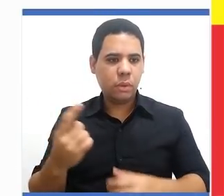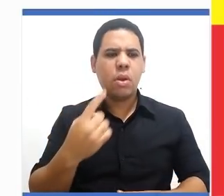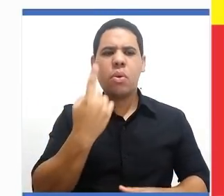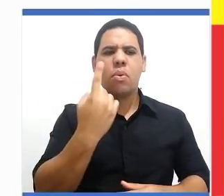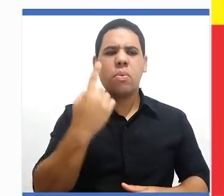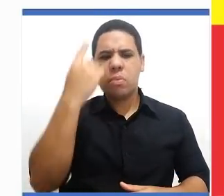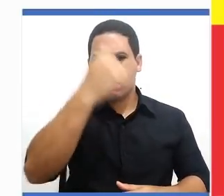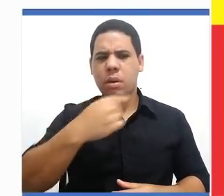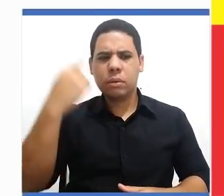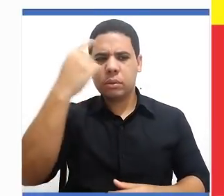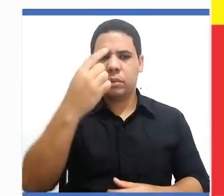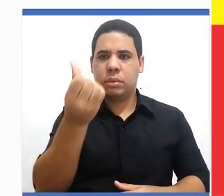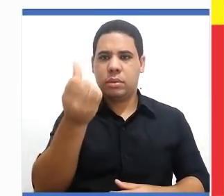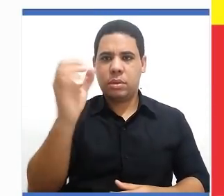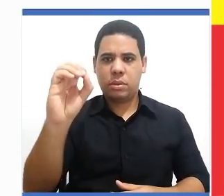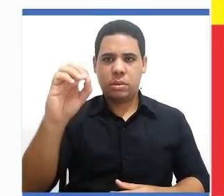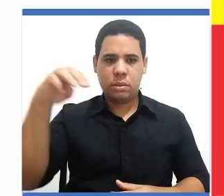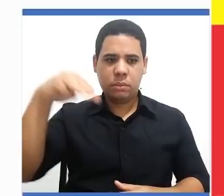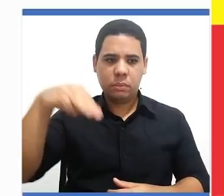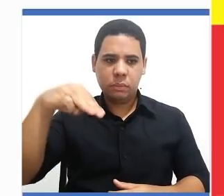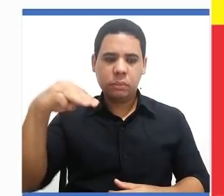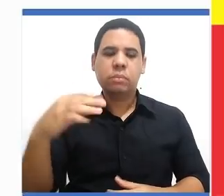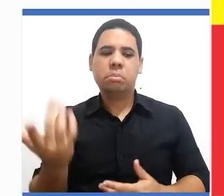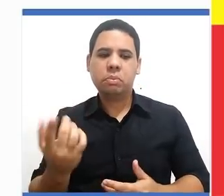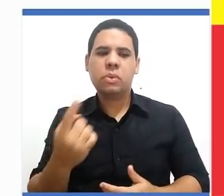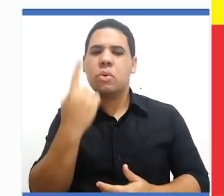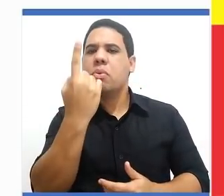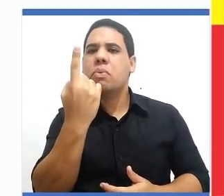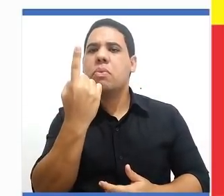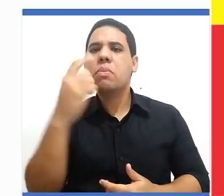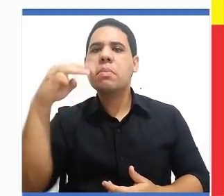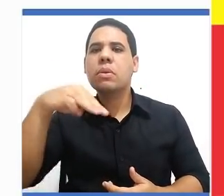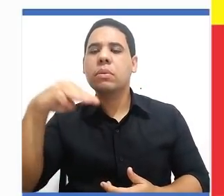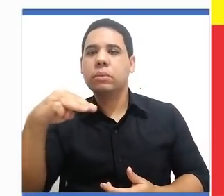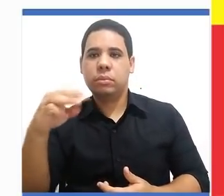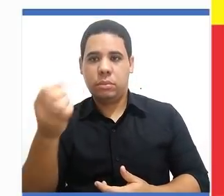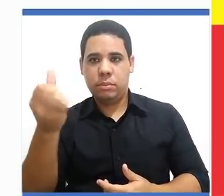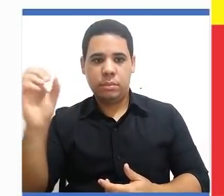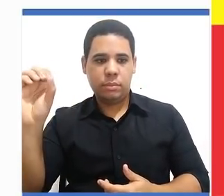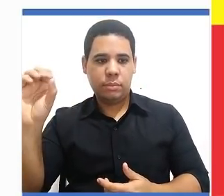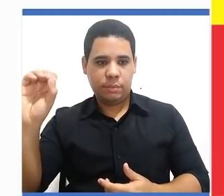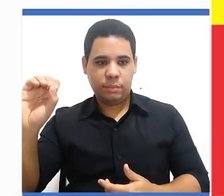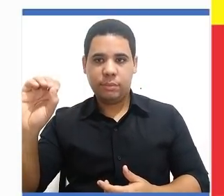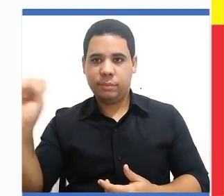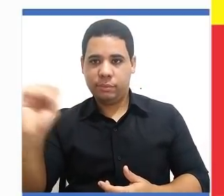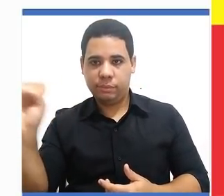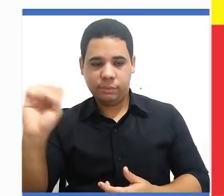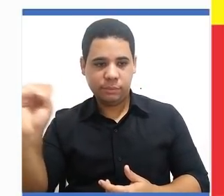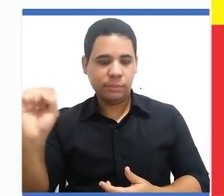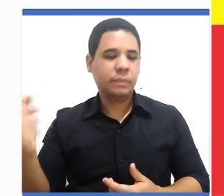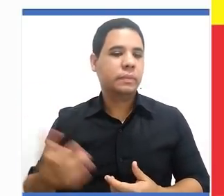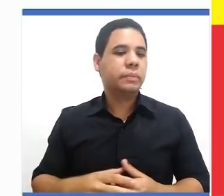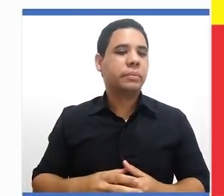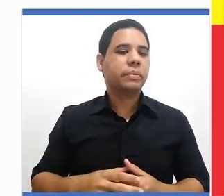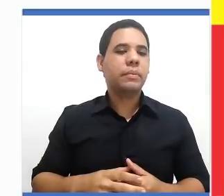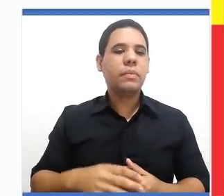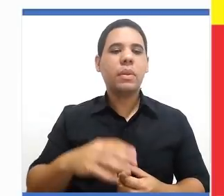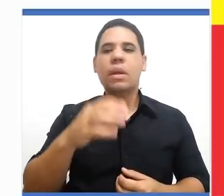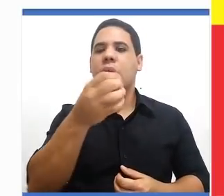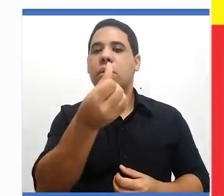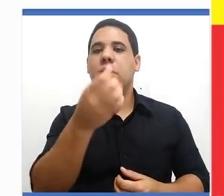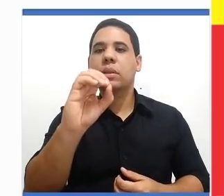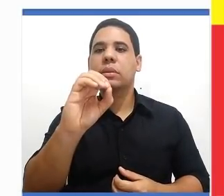minuto, segundo. 1 hora, 60 minutos. Então, 1 minuto. Também 60